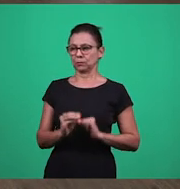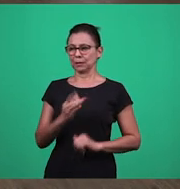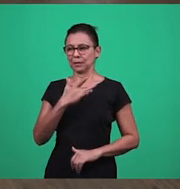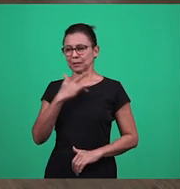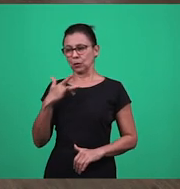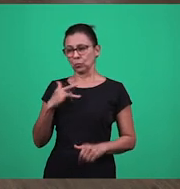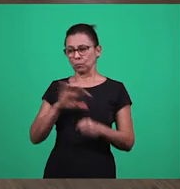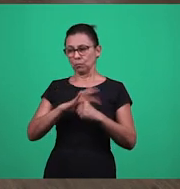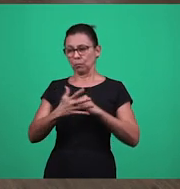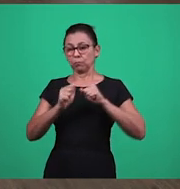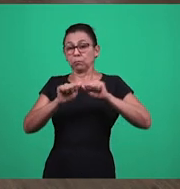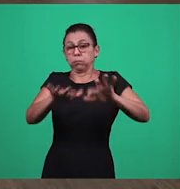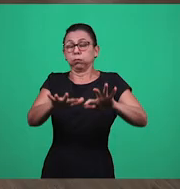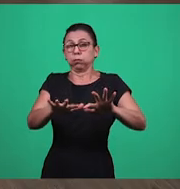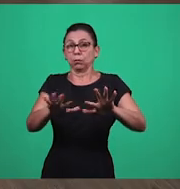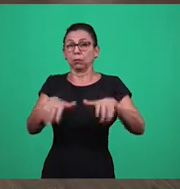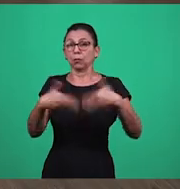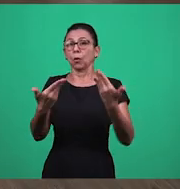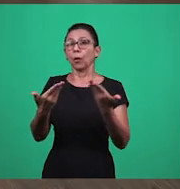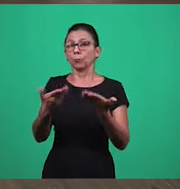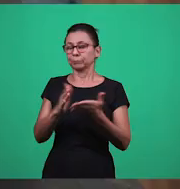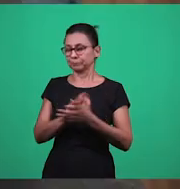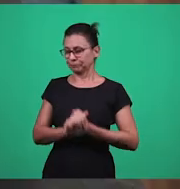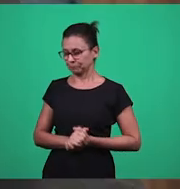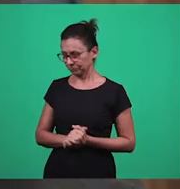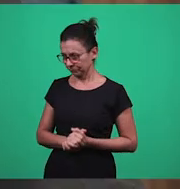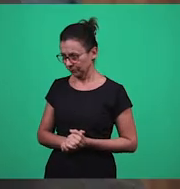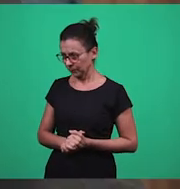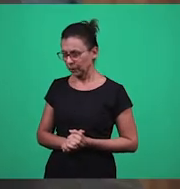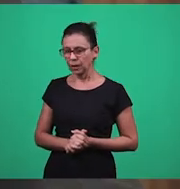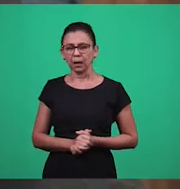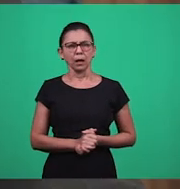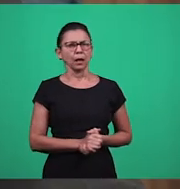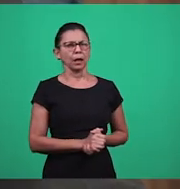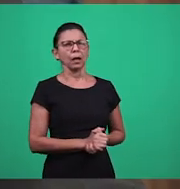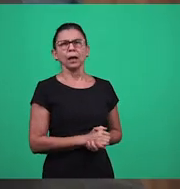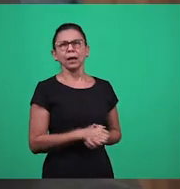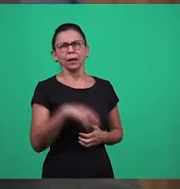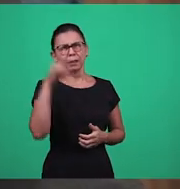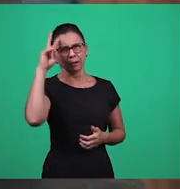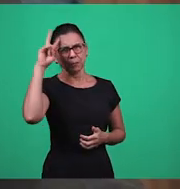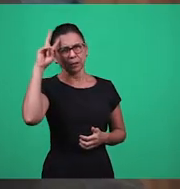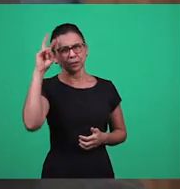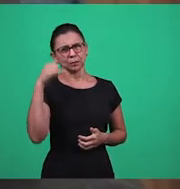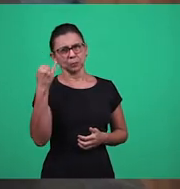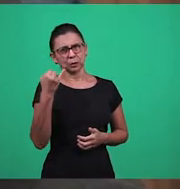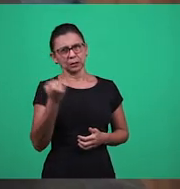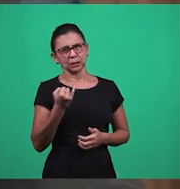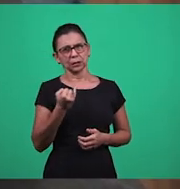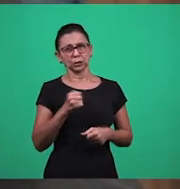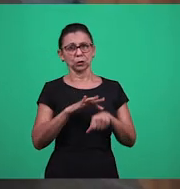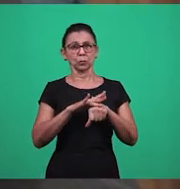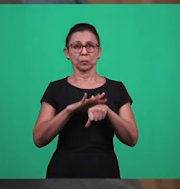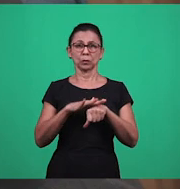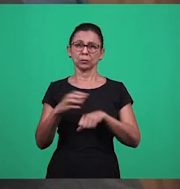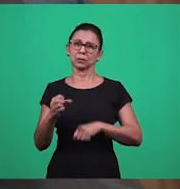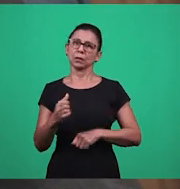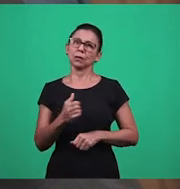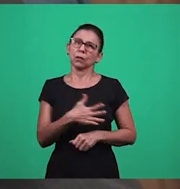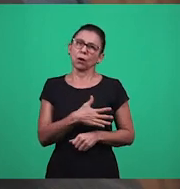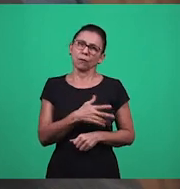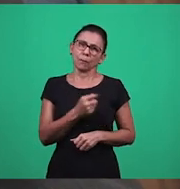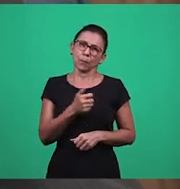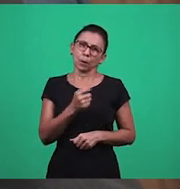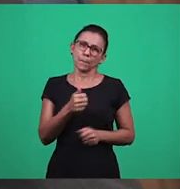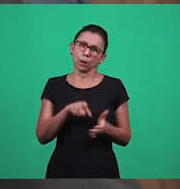dessa questão de saúde que aí está? Nós lembramos que se trata de uma doença nova, né? Que muito pouco